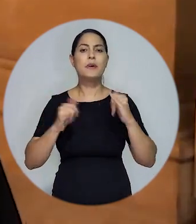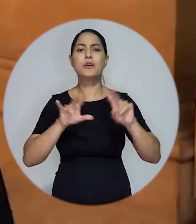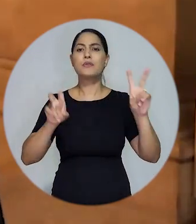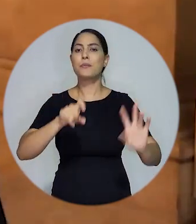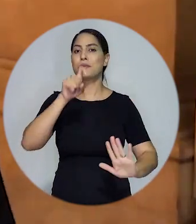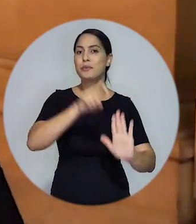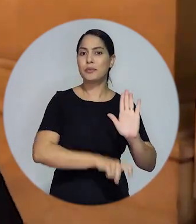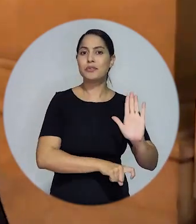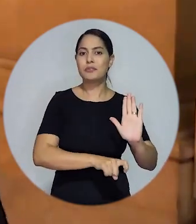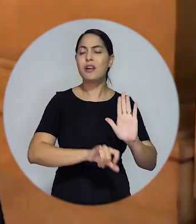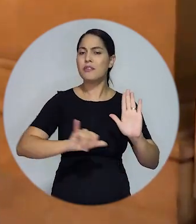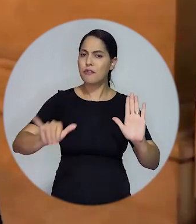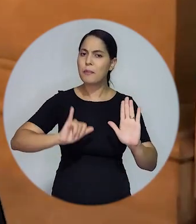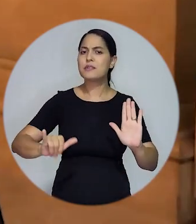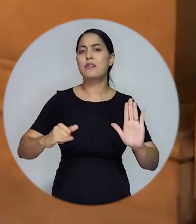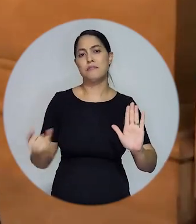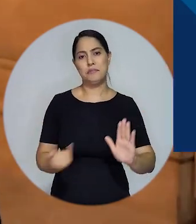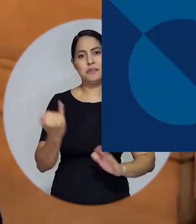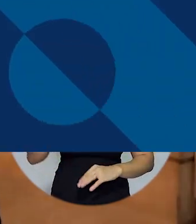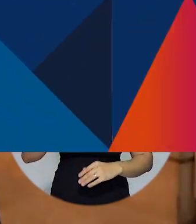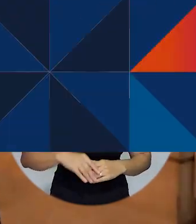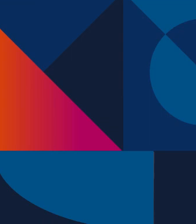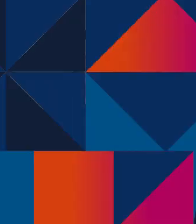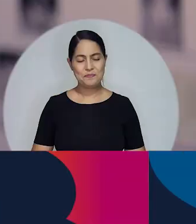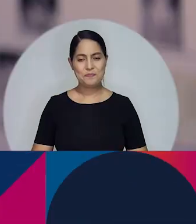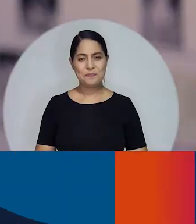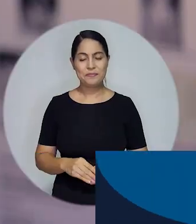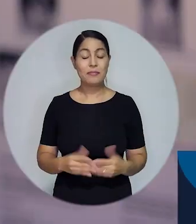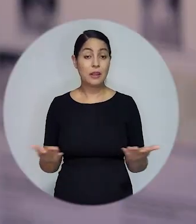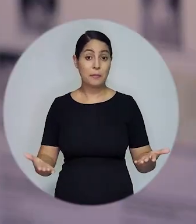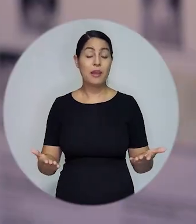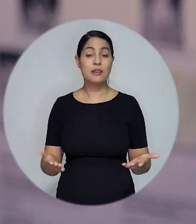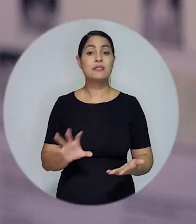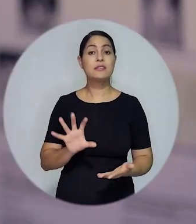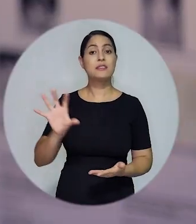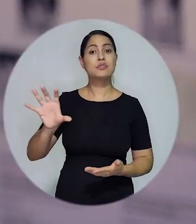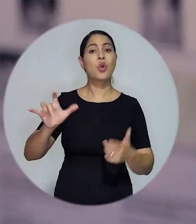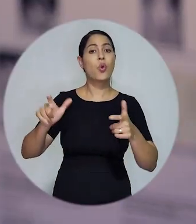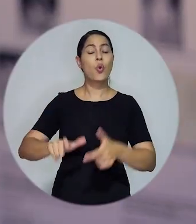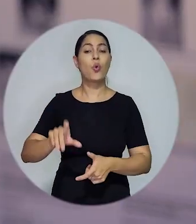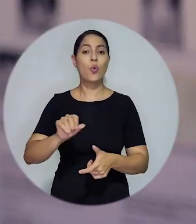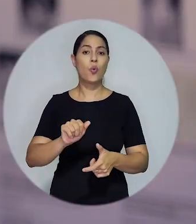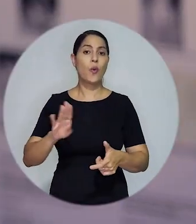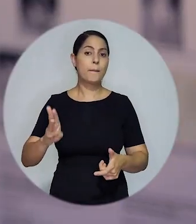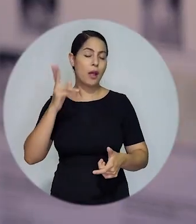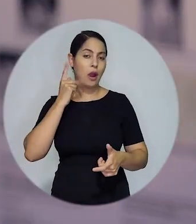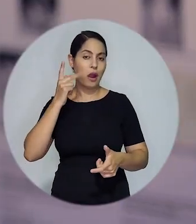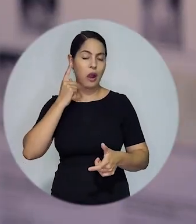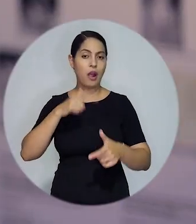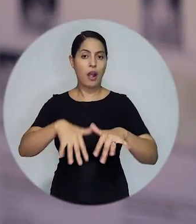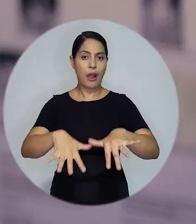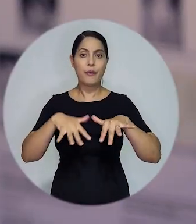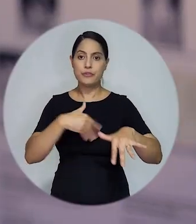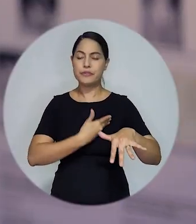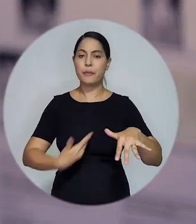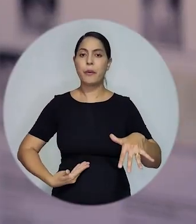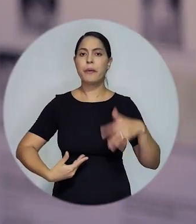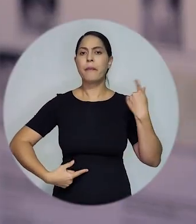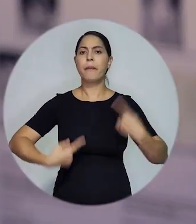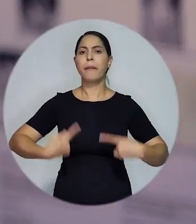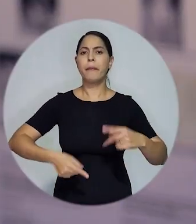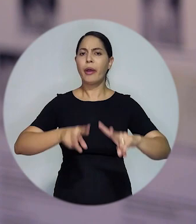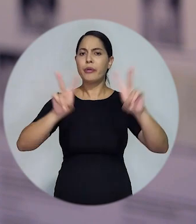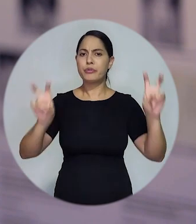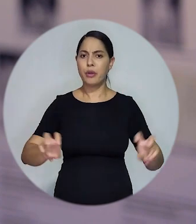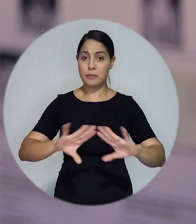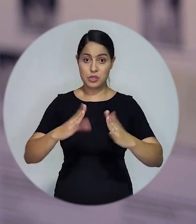dê informação, inclusive, sobre os tributos para o consumidor. A seccional da OAB no Ceará realizou uma audiência pública para